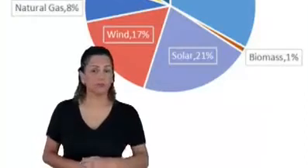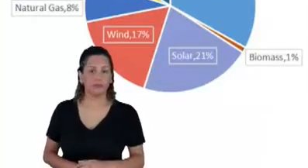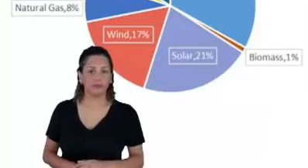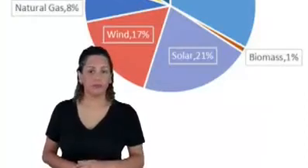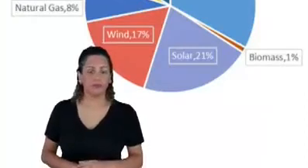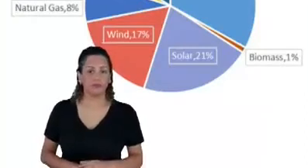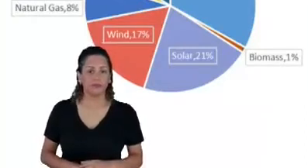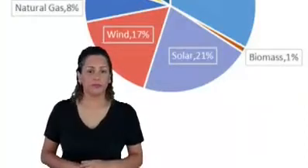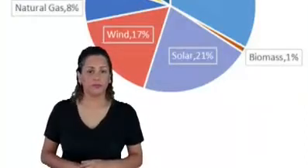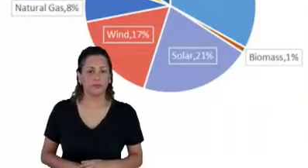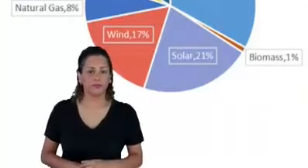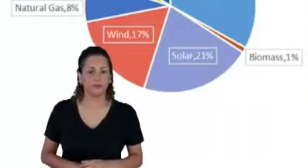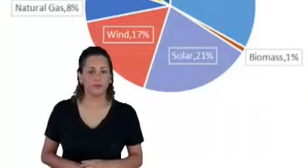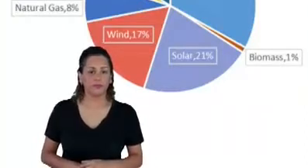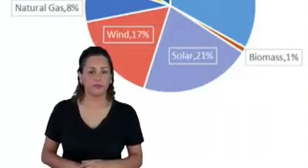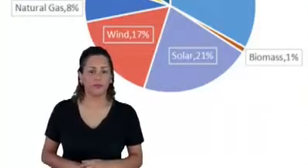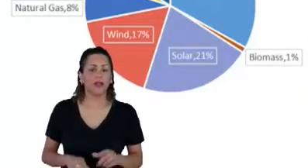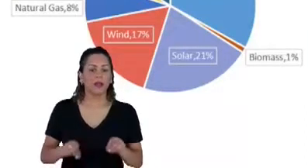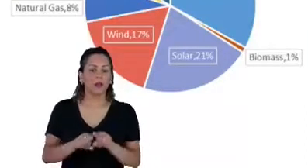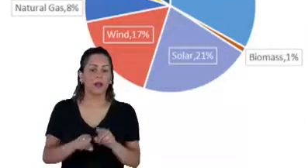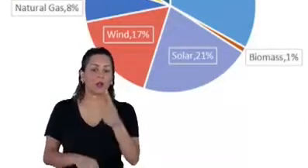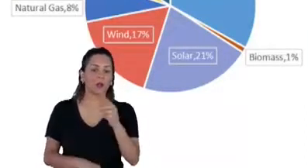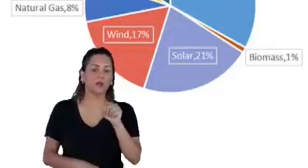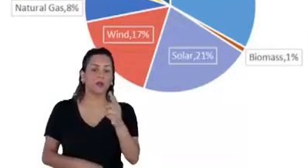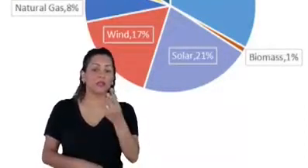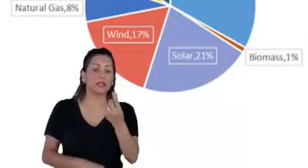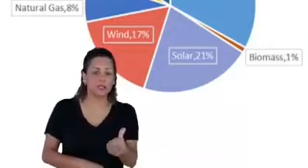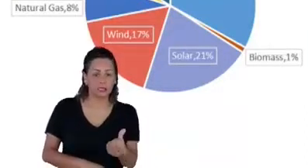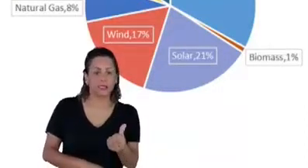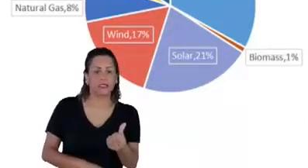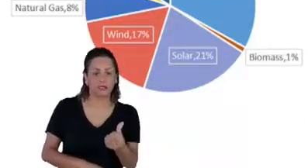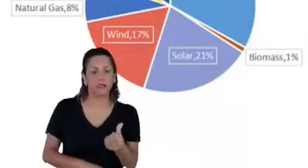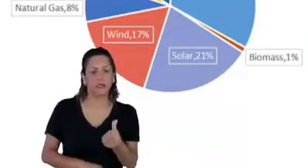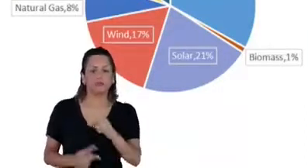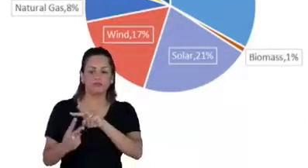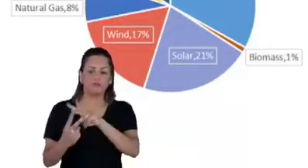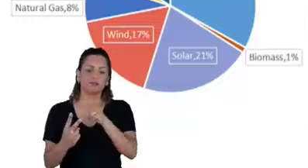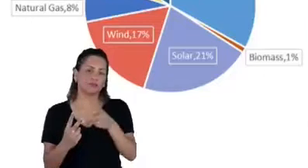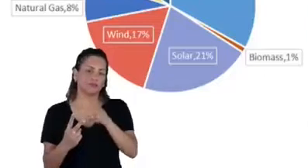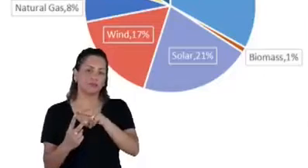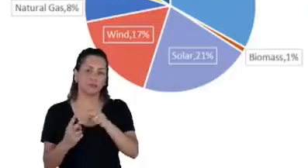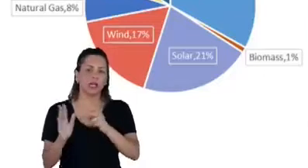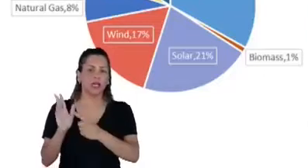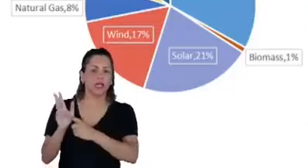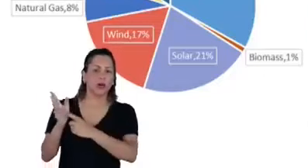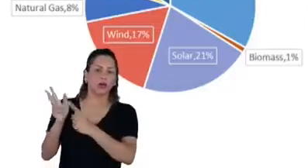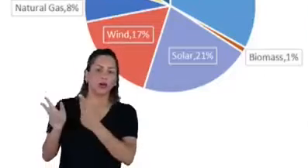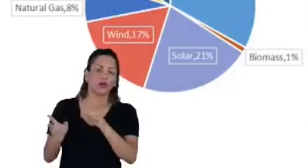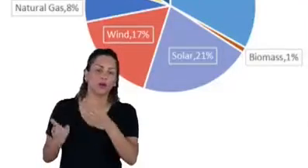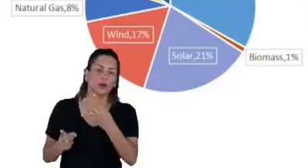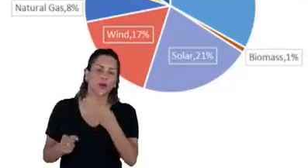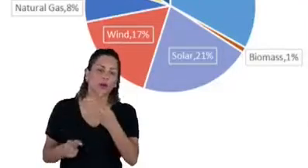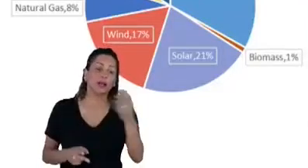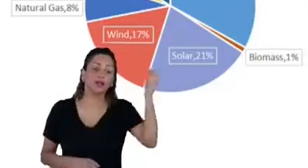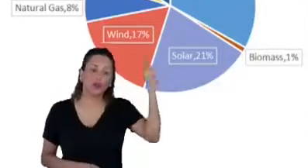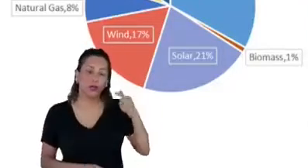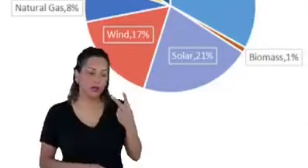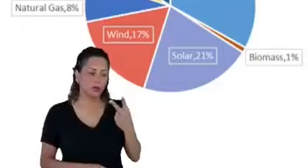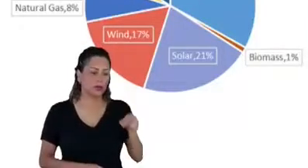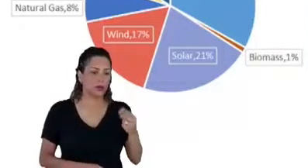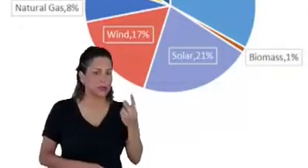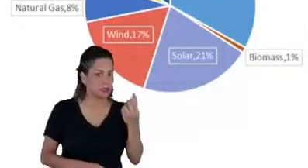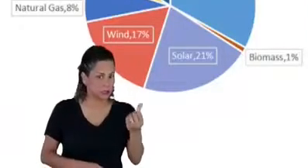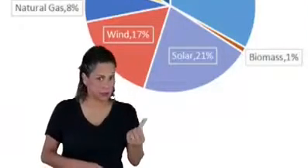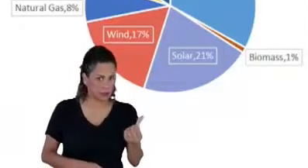2050, e 2,16 terawatts, respectivamente, ou seja, eólica vai ser 1,44 e solar 2,16. No